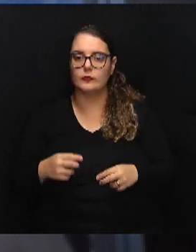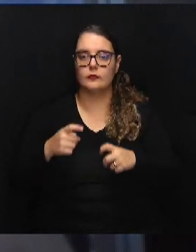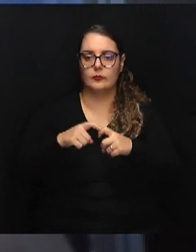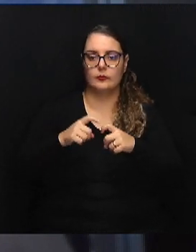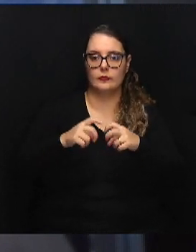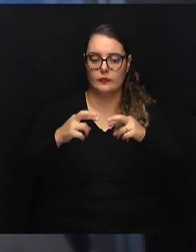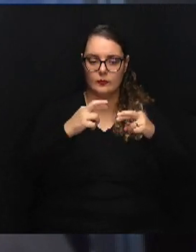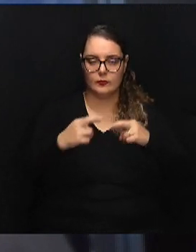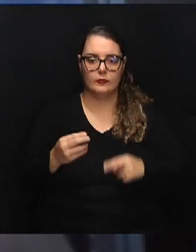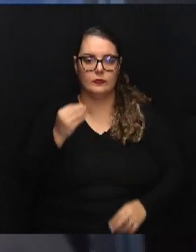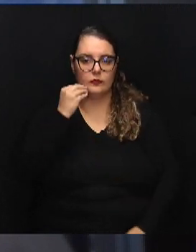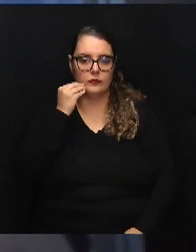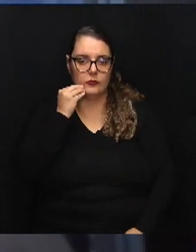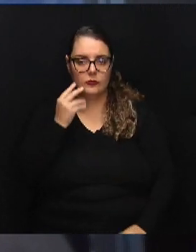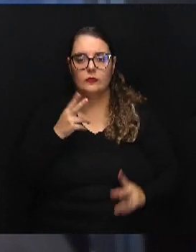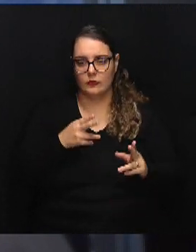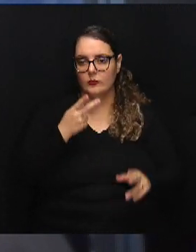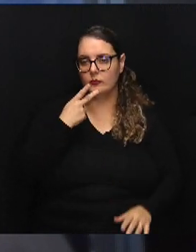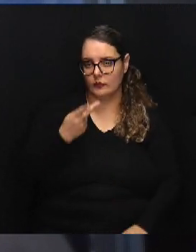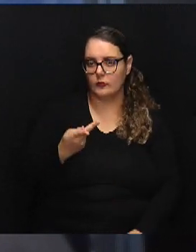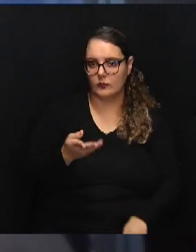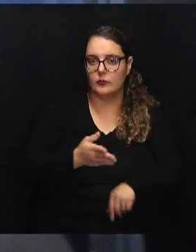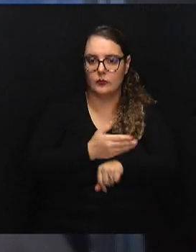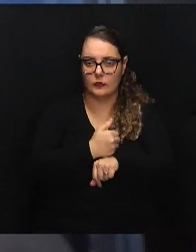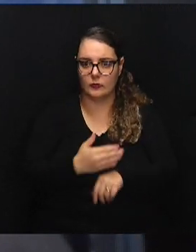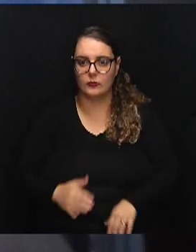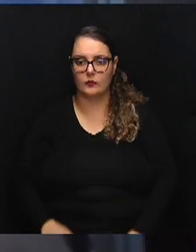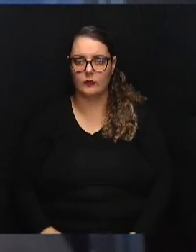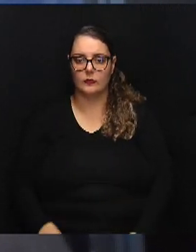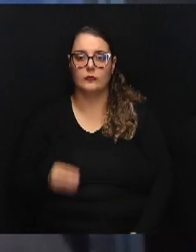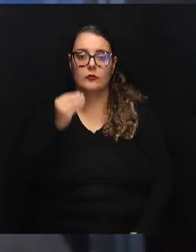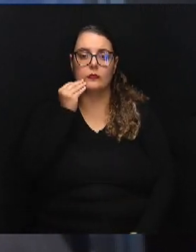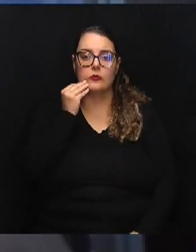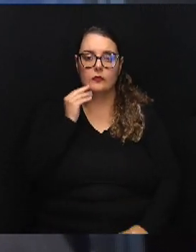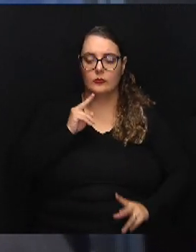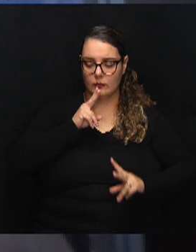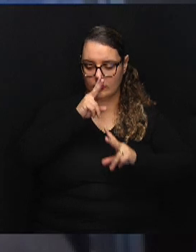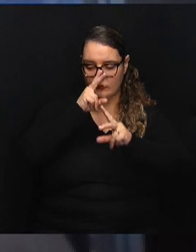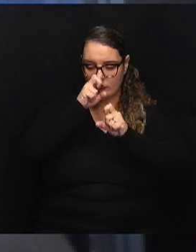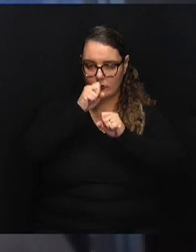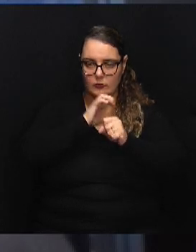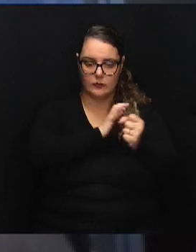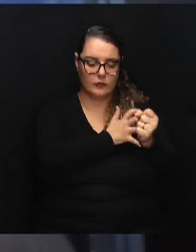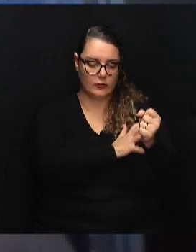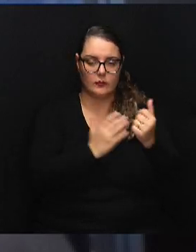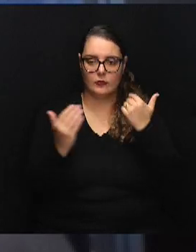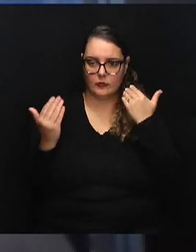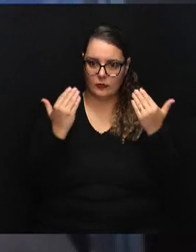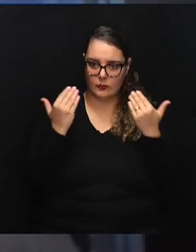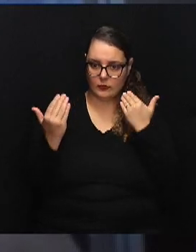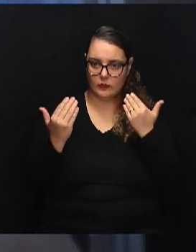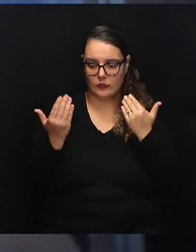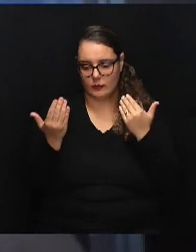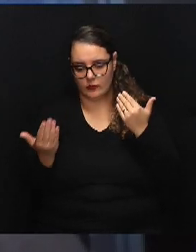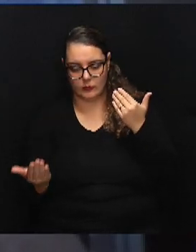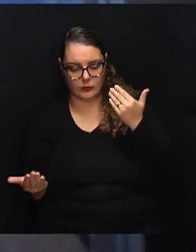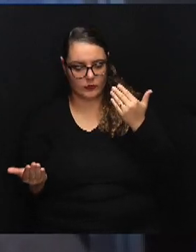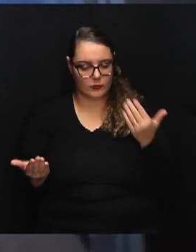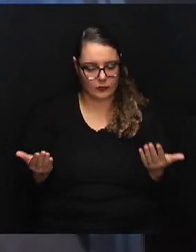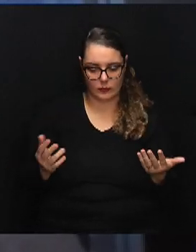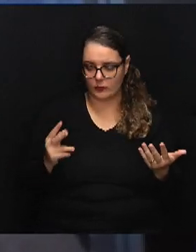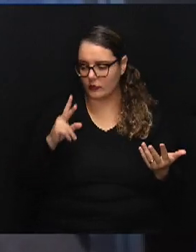vai testar isso que eu falei, né, anteriormente, vai testar a força muscular, comparando um lado com o